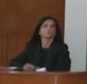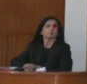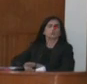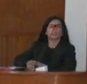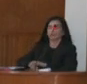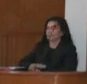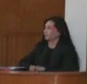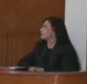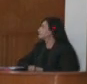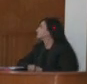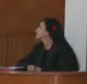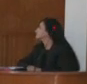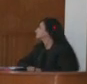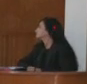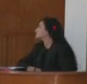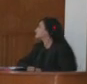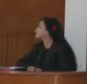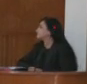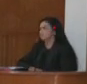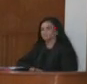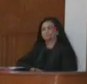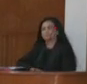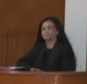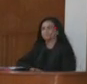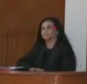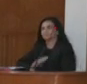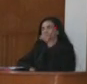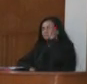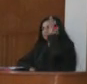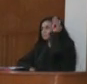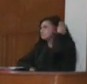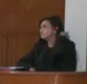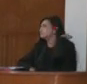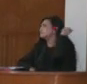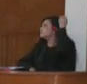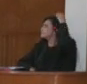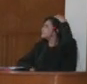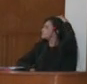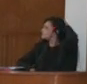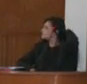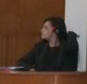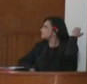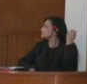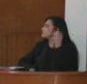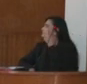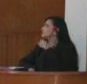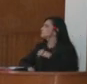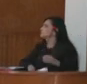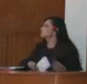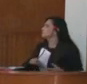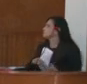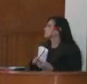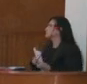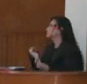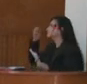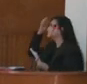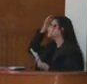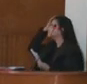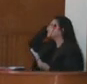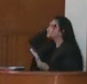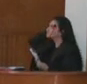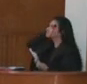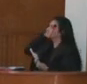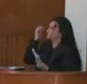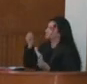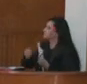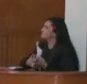quase negra, né? Vamos lá, a gente sempre joga o pardo mais para cima, eu gosto muito dessa brincadeira. As pessoas, né, realmente dizem que eu sou careca, eu